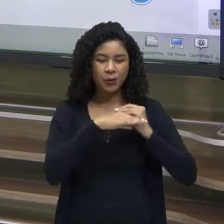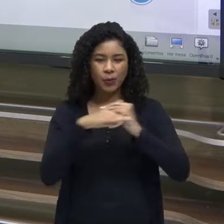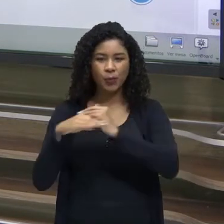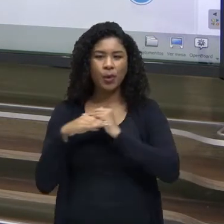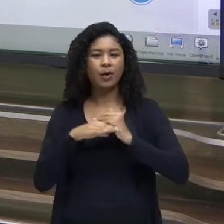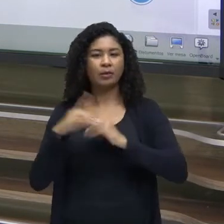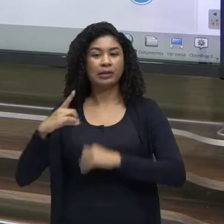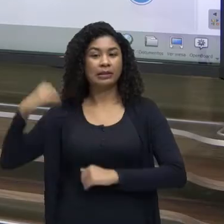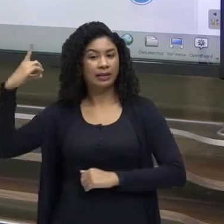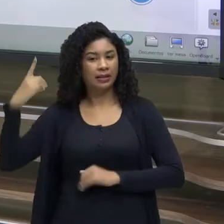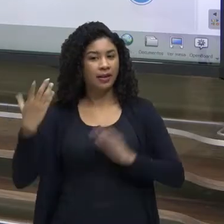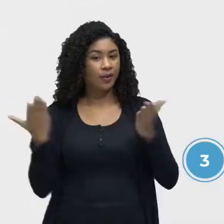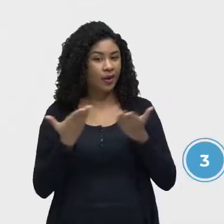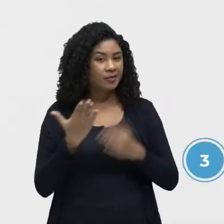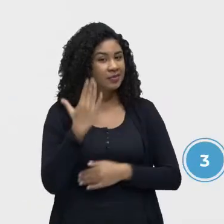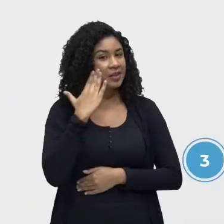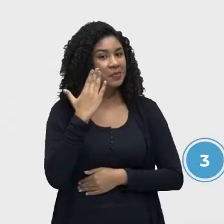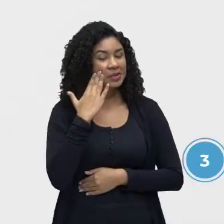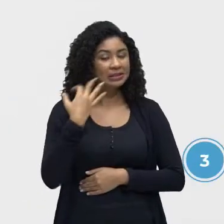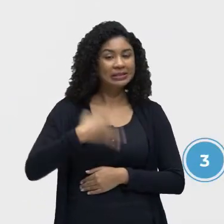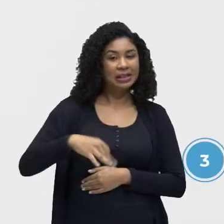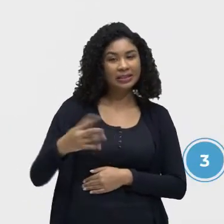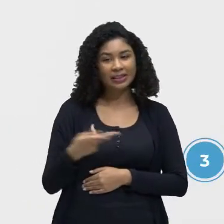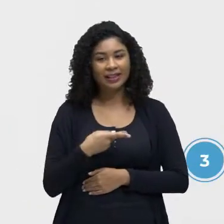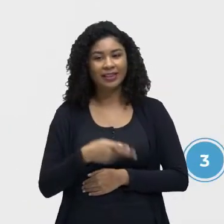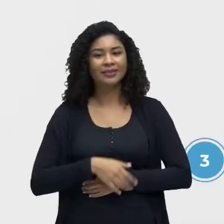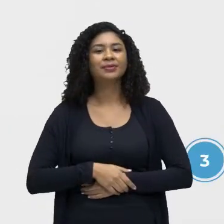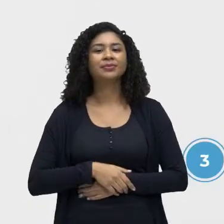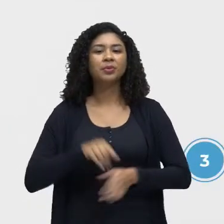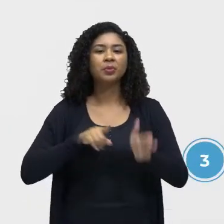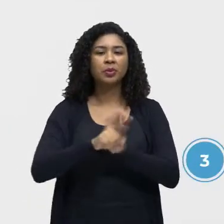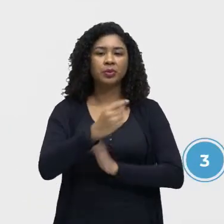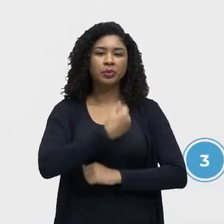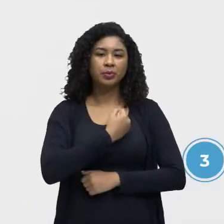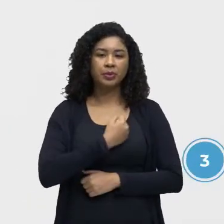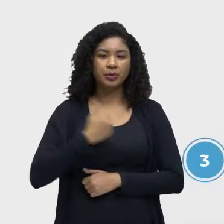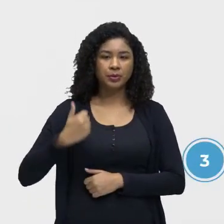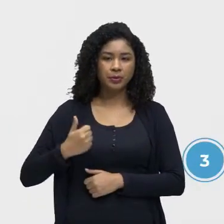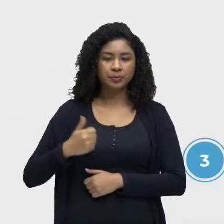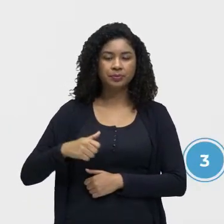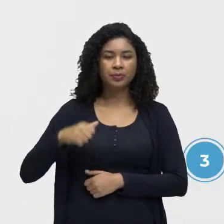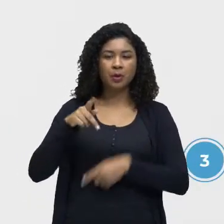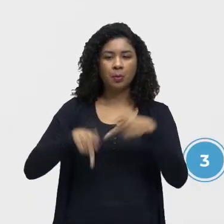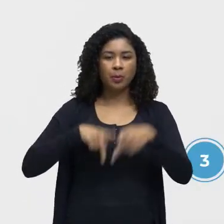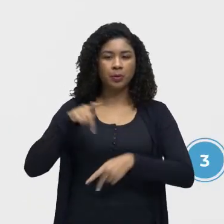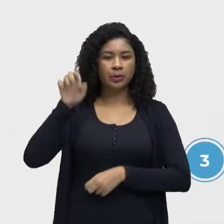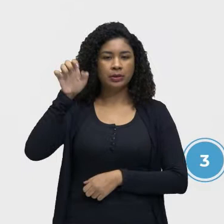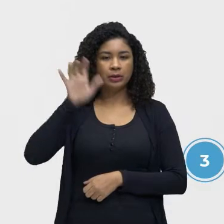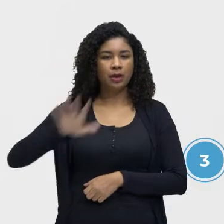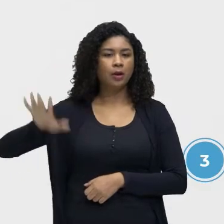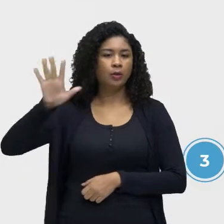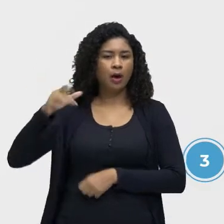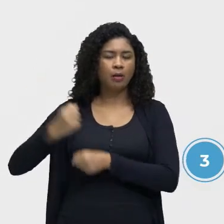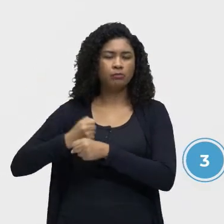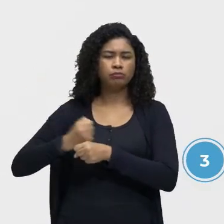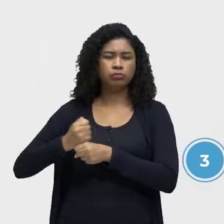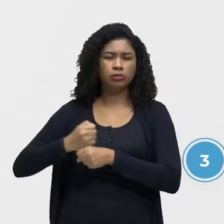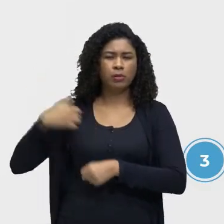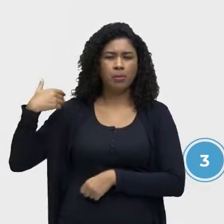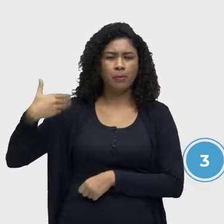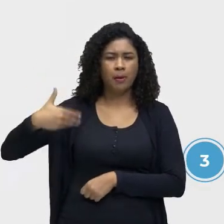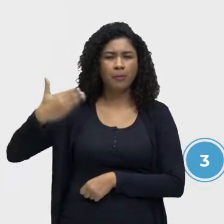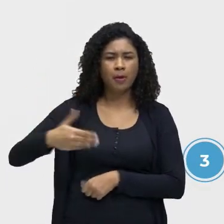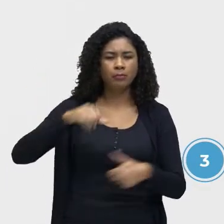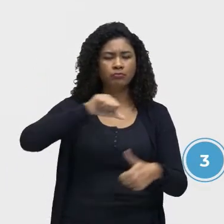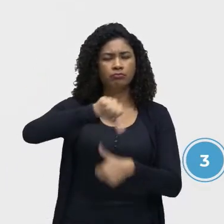voltar para ver se vocês conseguiram acertar? Na questão número 1, a população da Europa nas últimas décadas passou por importantes